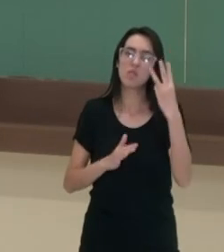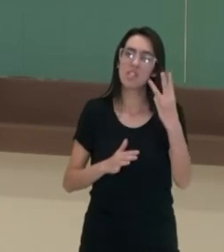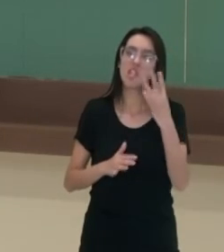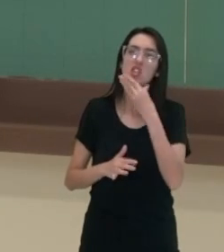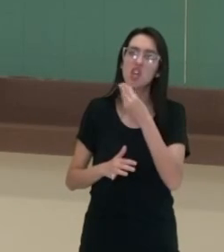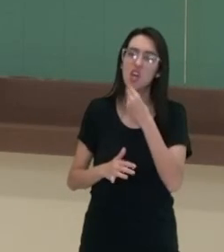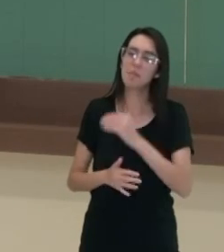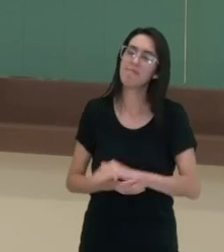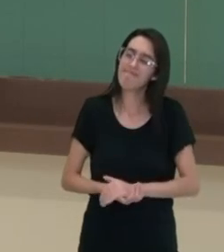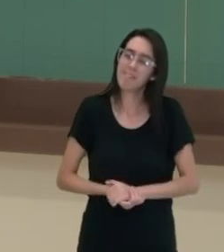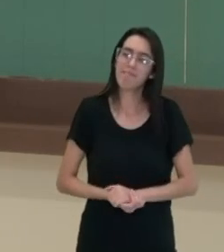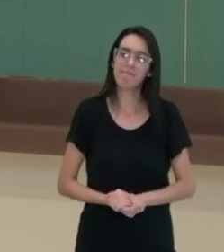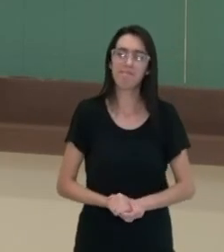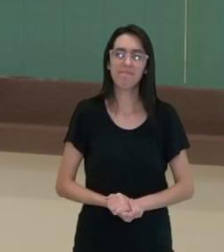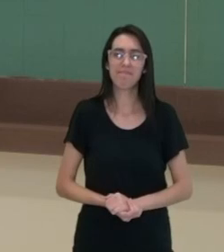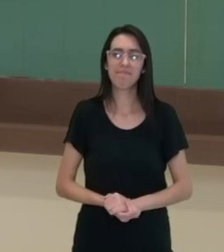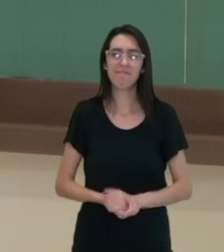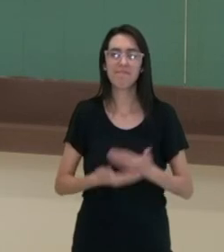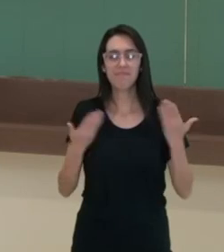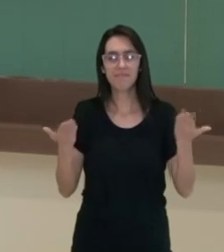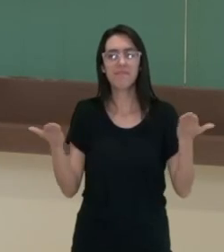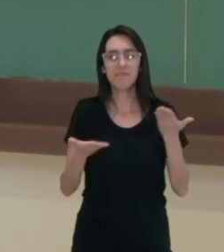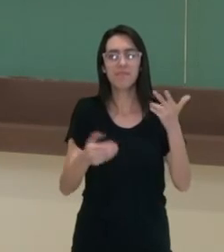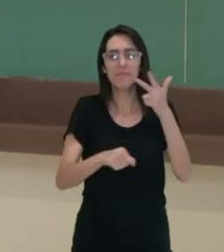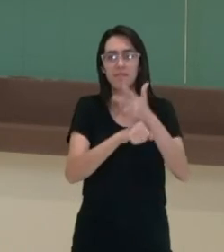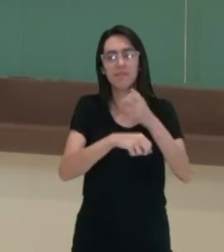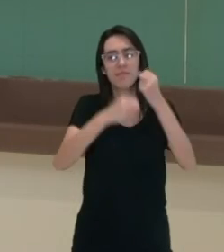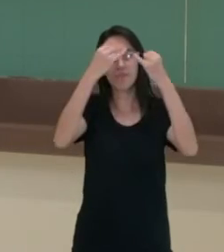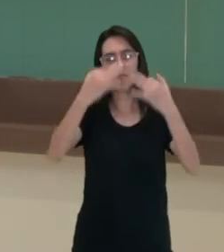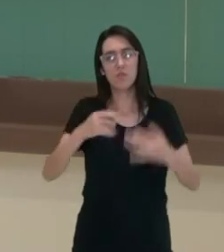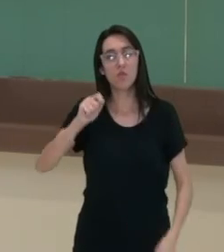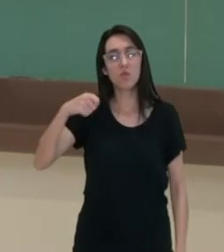desferidos, né? E nesse vídeo